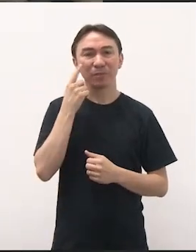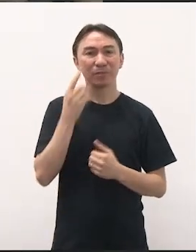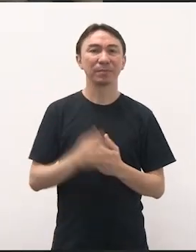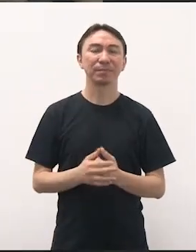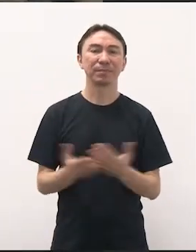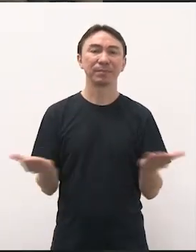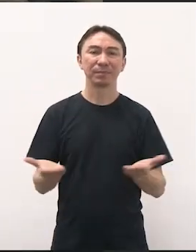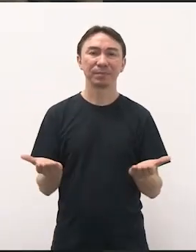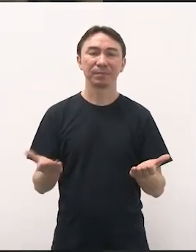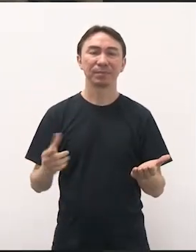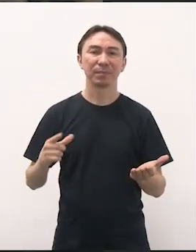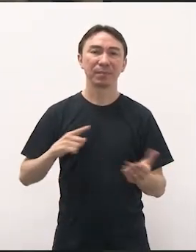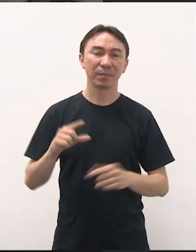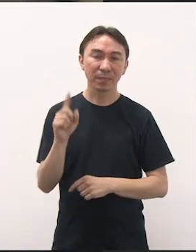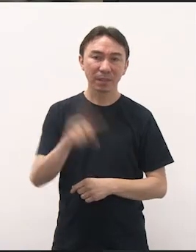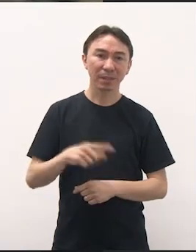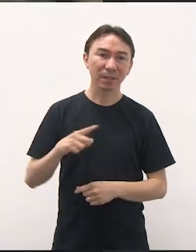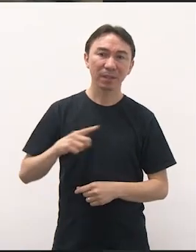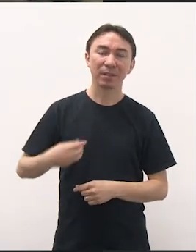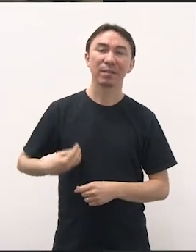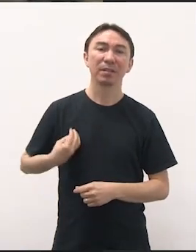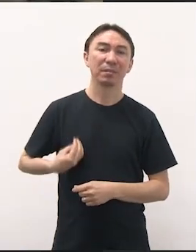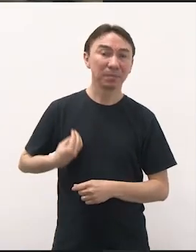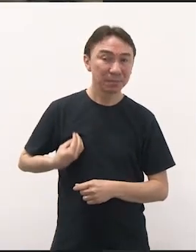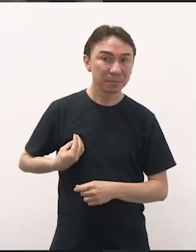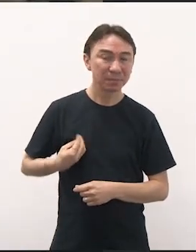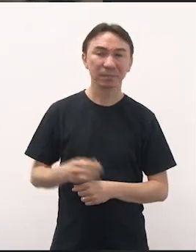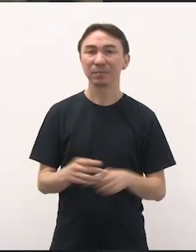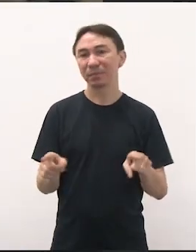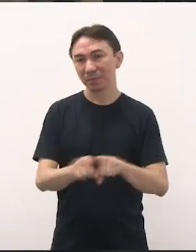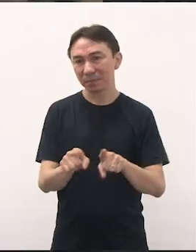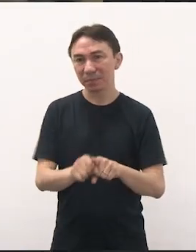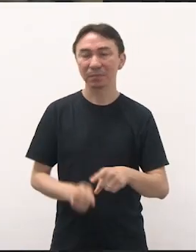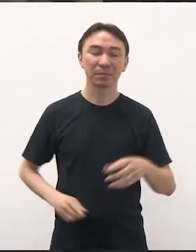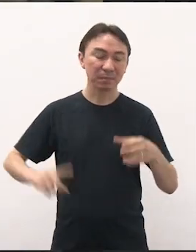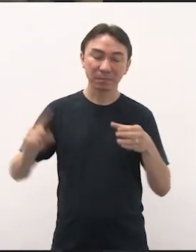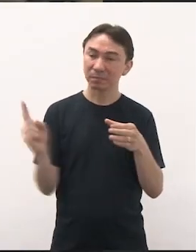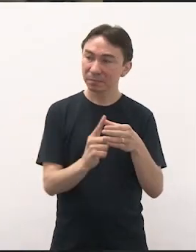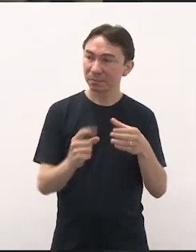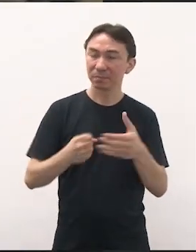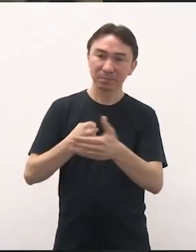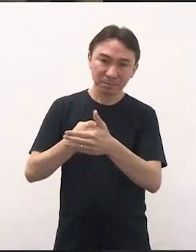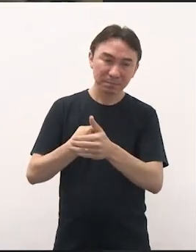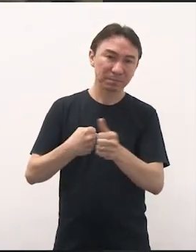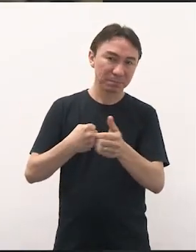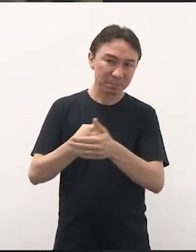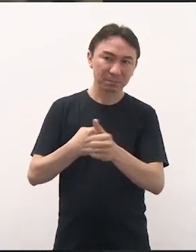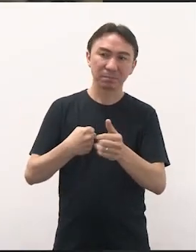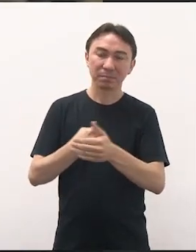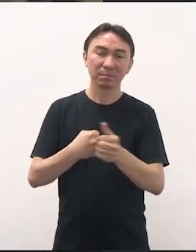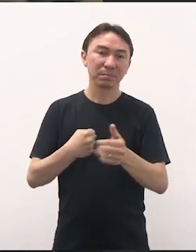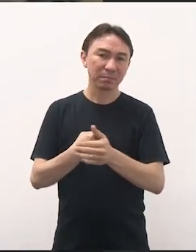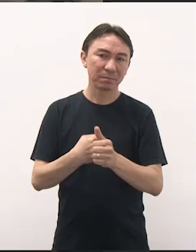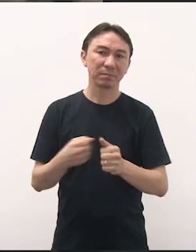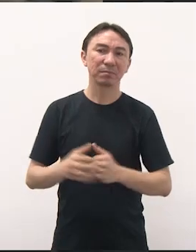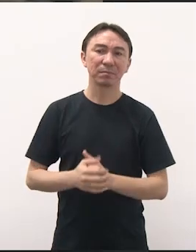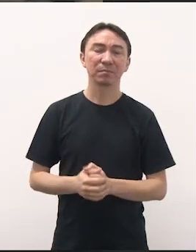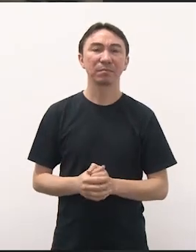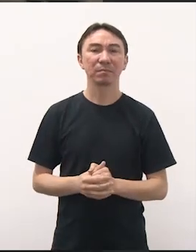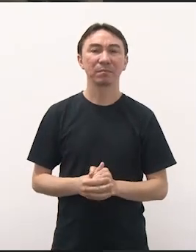não somente com a valorização da vida, mas também com as questões de acolhimento, saúde mental no ambiente escolar para